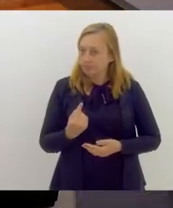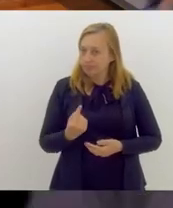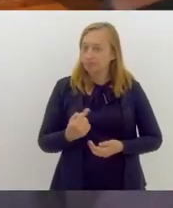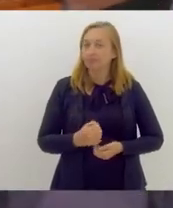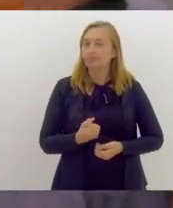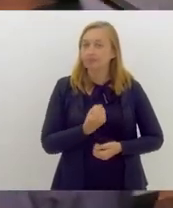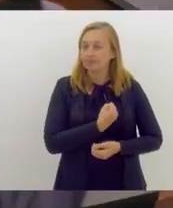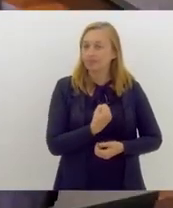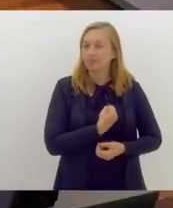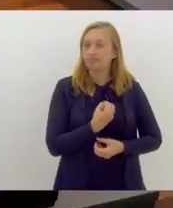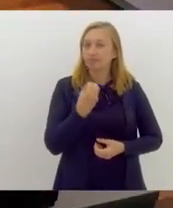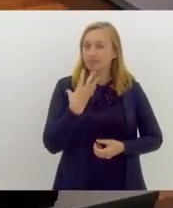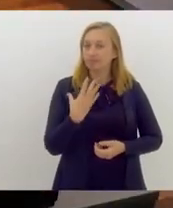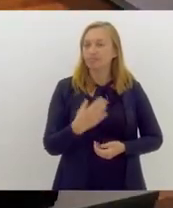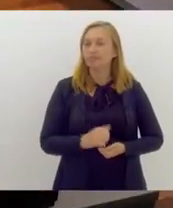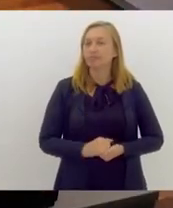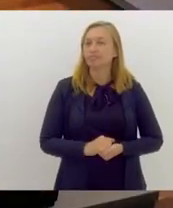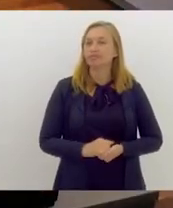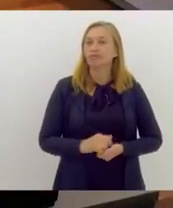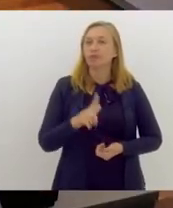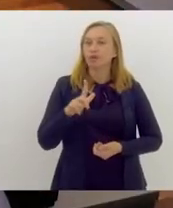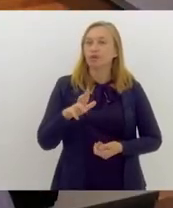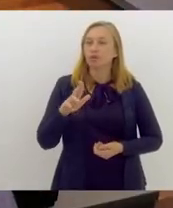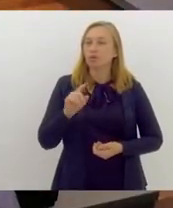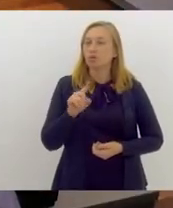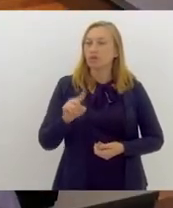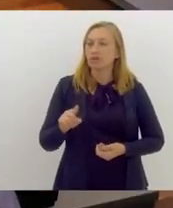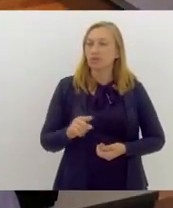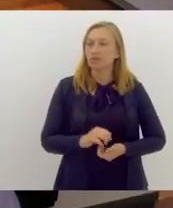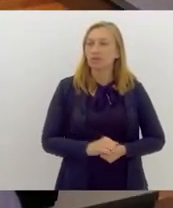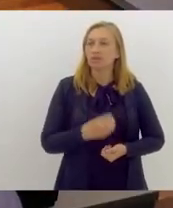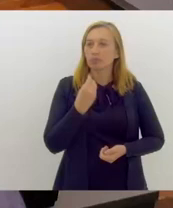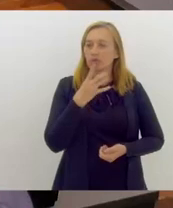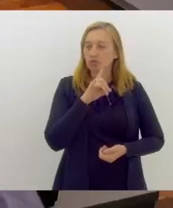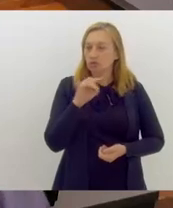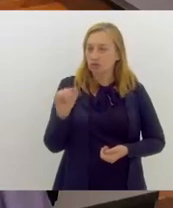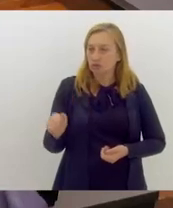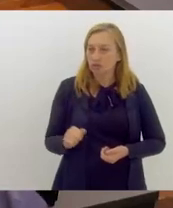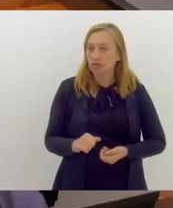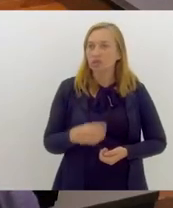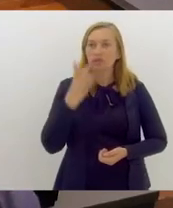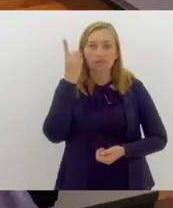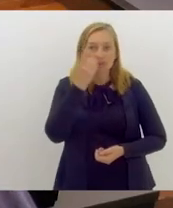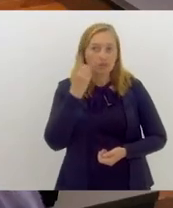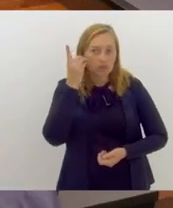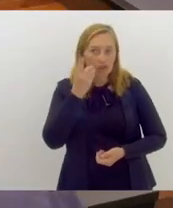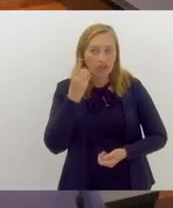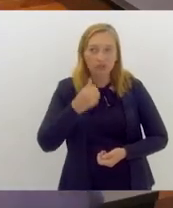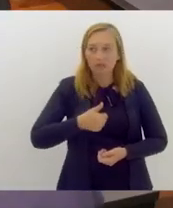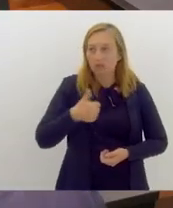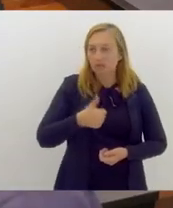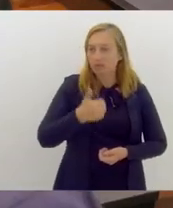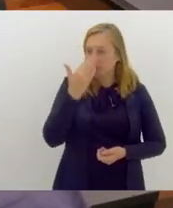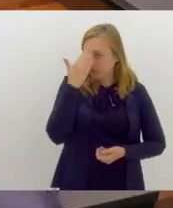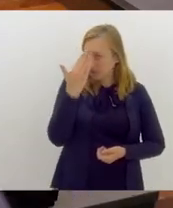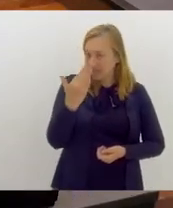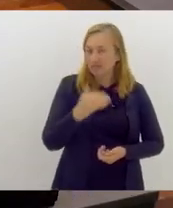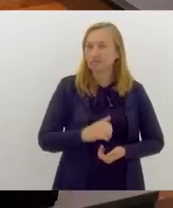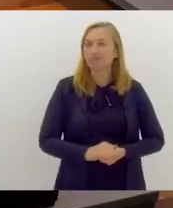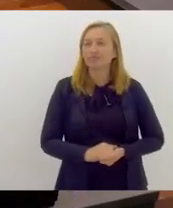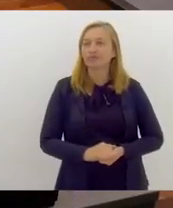número Luiz bom dia bom dia deputada primeiramente obrigado